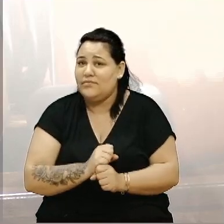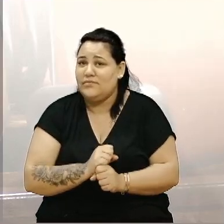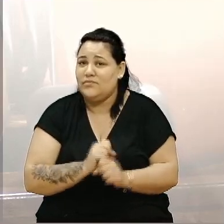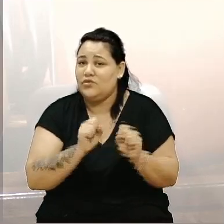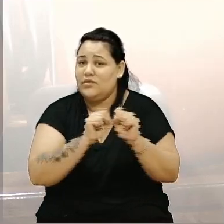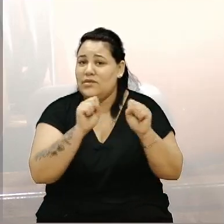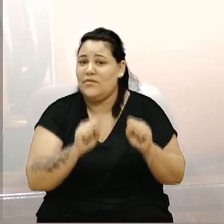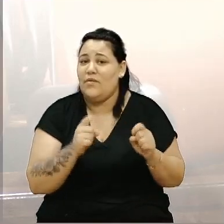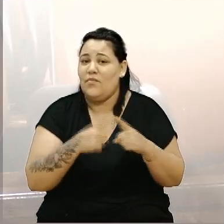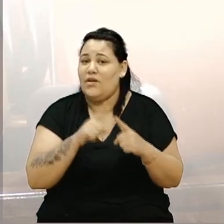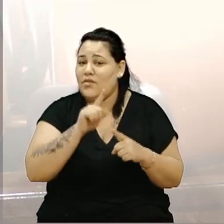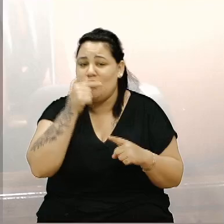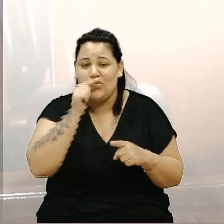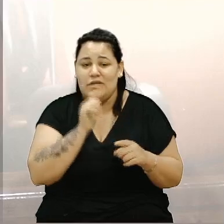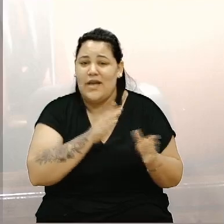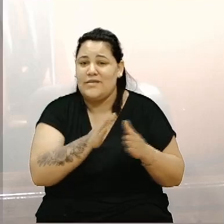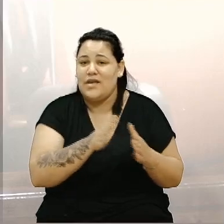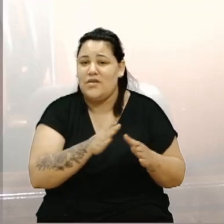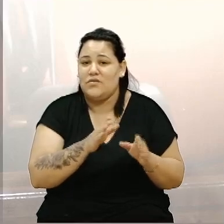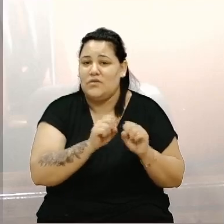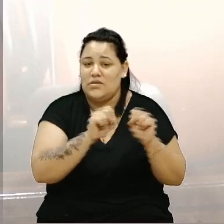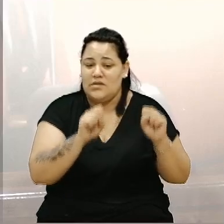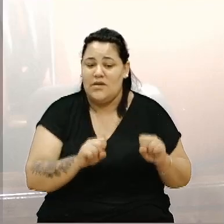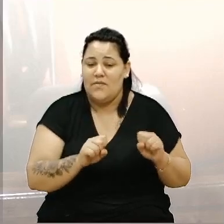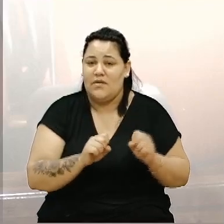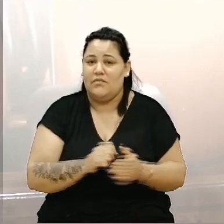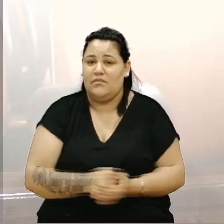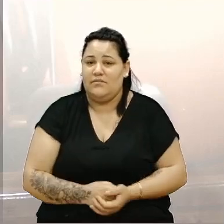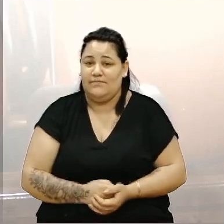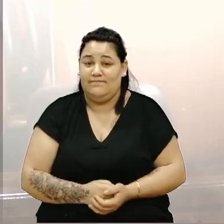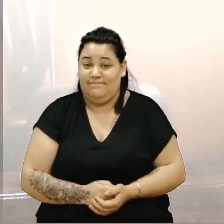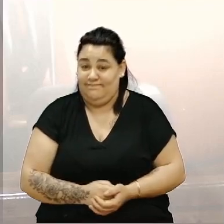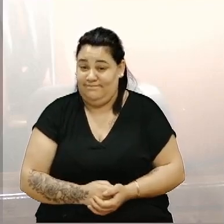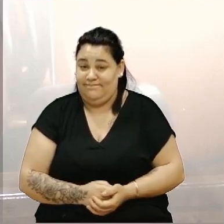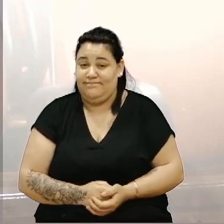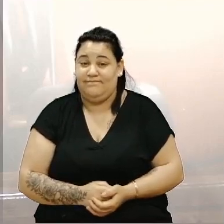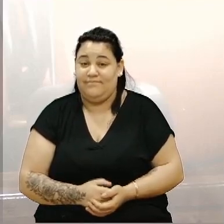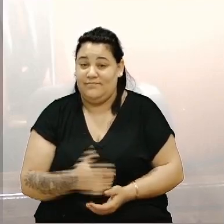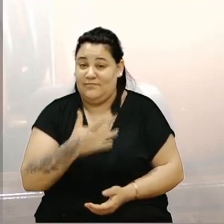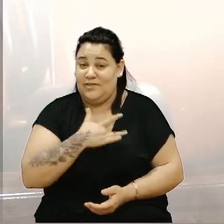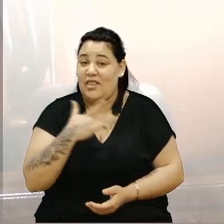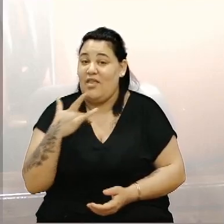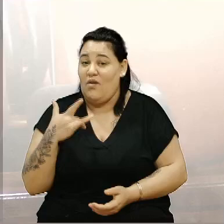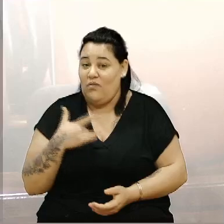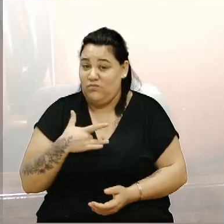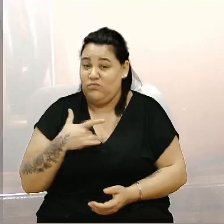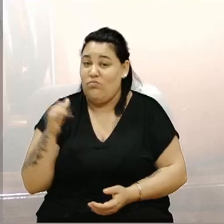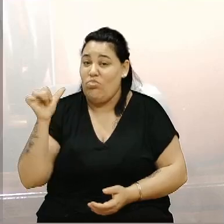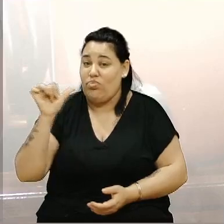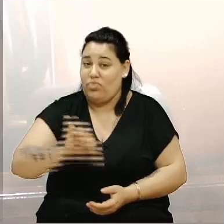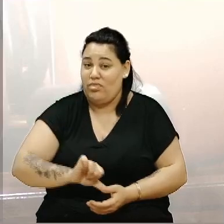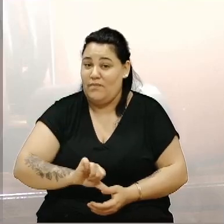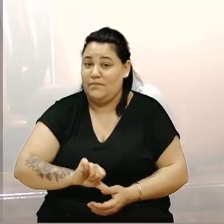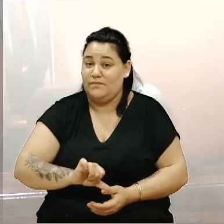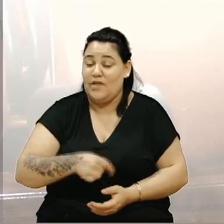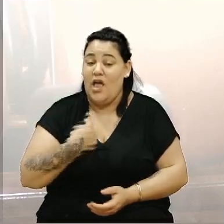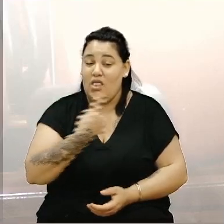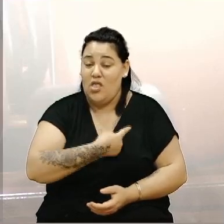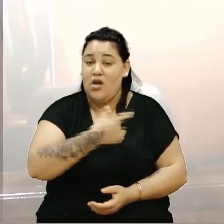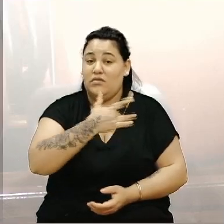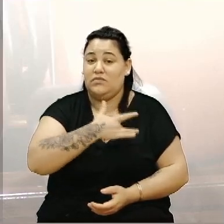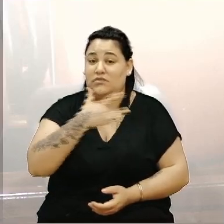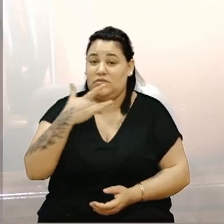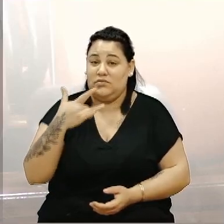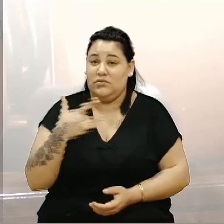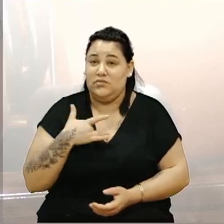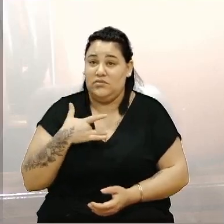porque nem conseguiram acessar a rede de saúde? Nós estamos com a saúde no precipício. Nossa saúde está